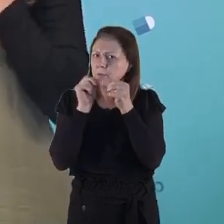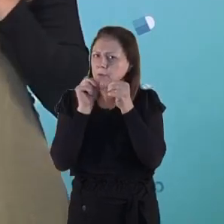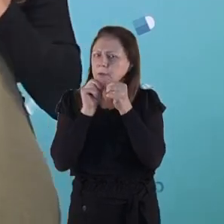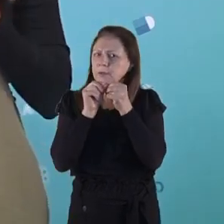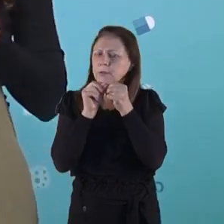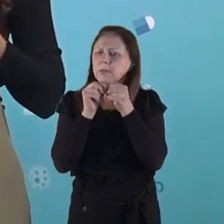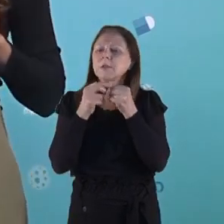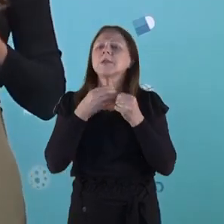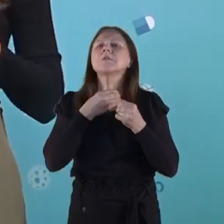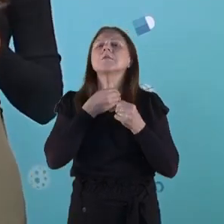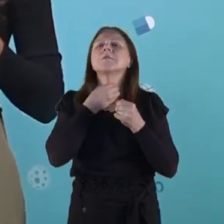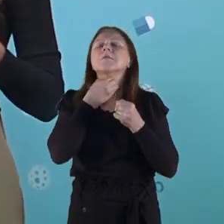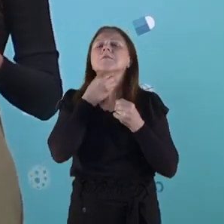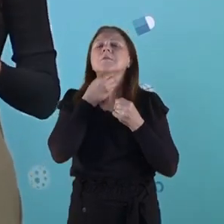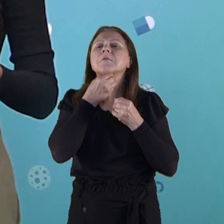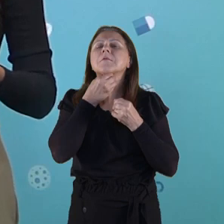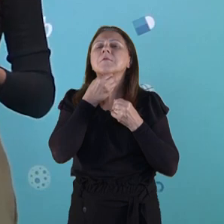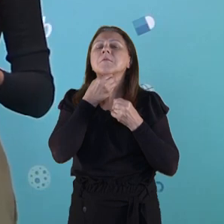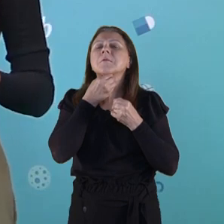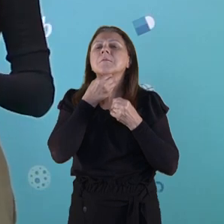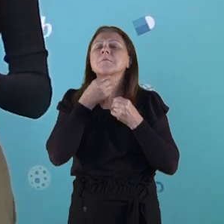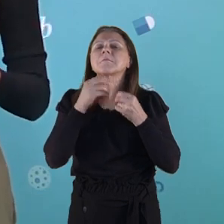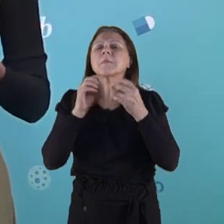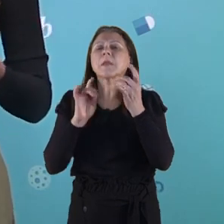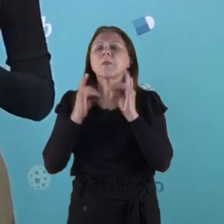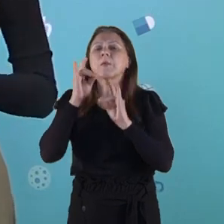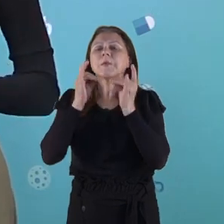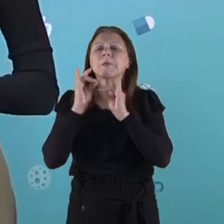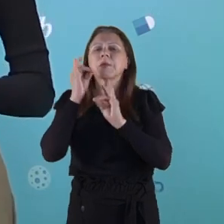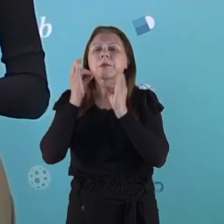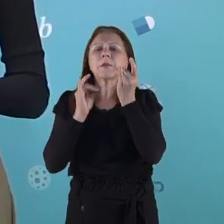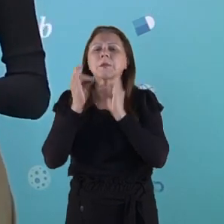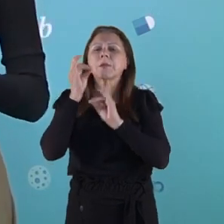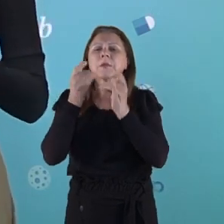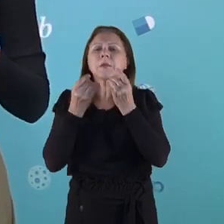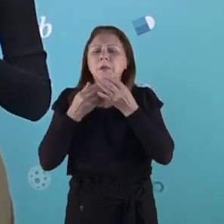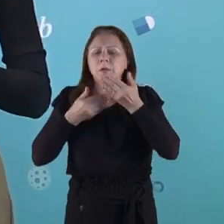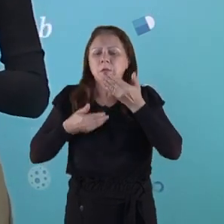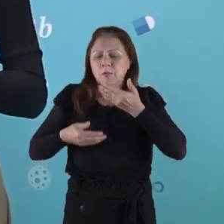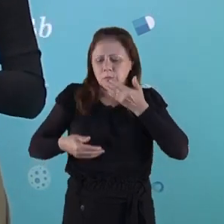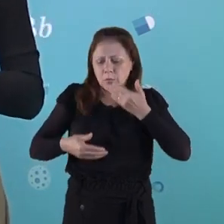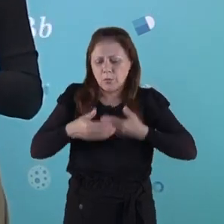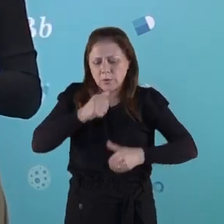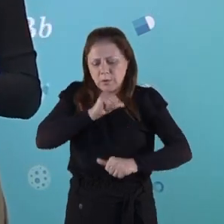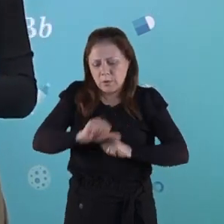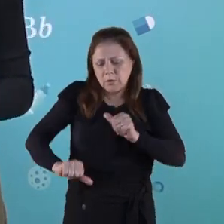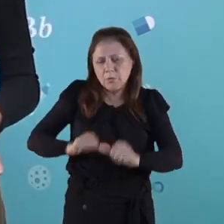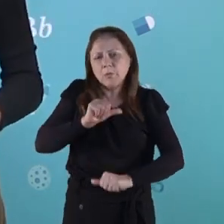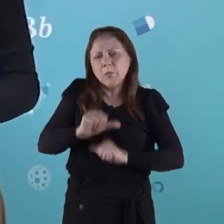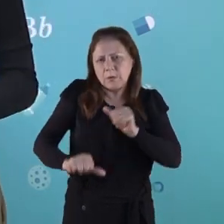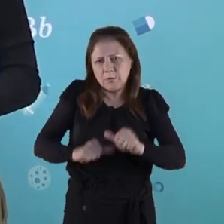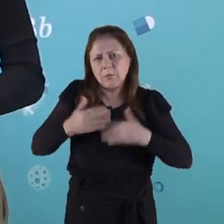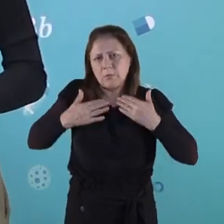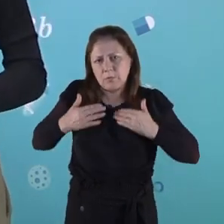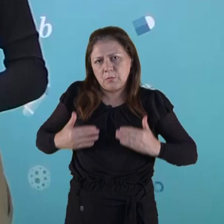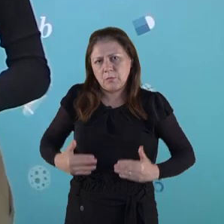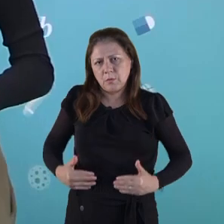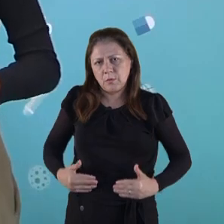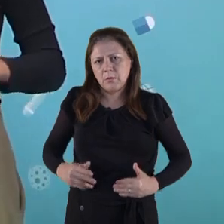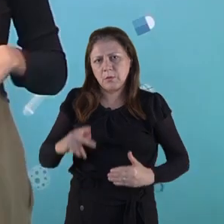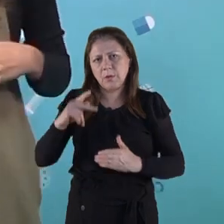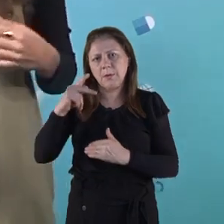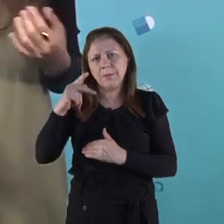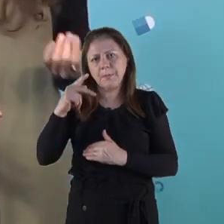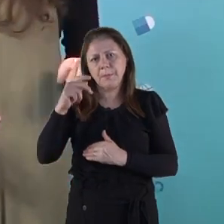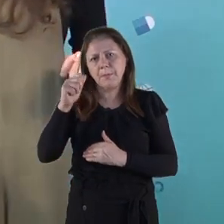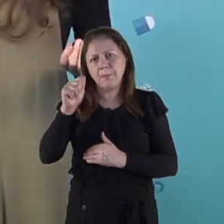essa da garganta, ela é muito importante na produção dos hormônios metabólicos, dos processos metabólicos do nosso corpo. A paratireoide